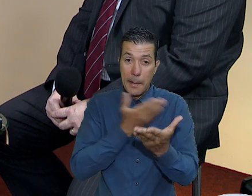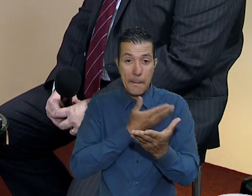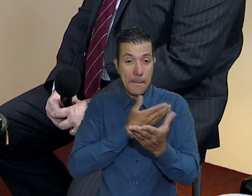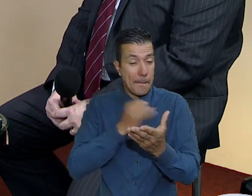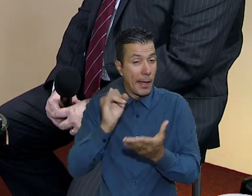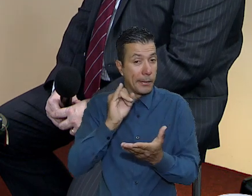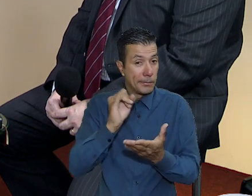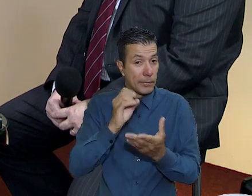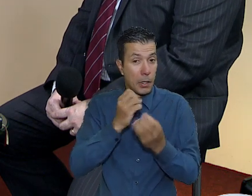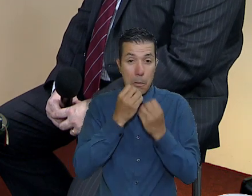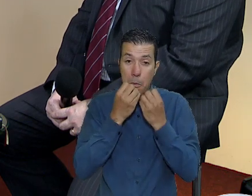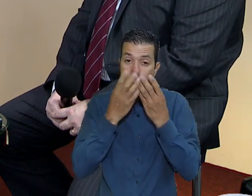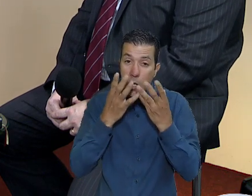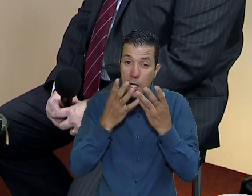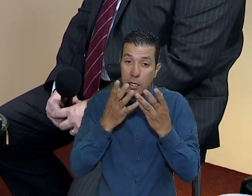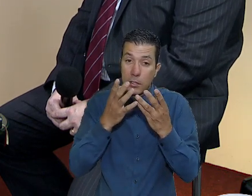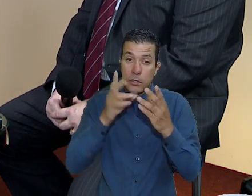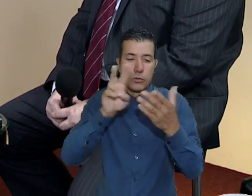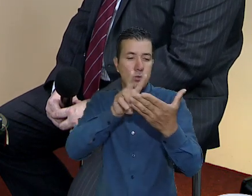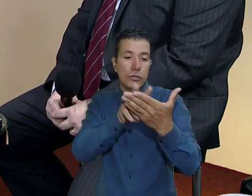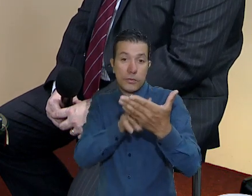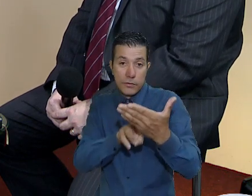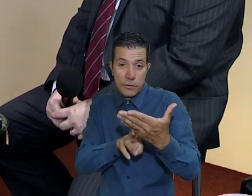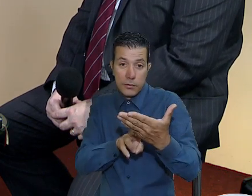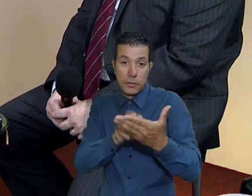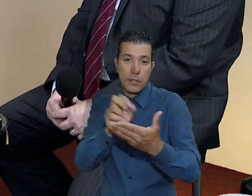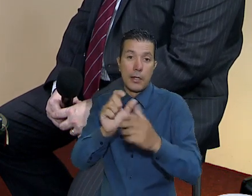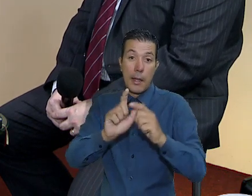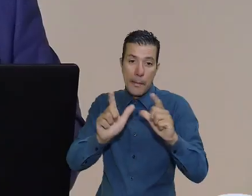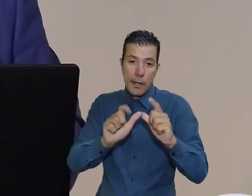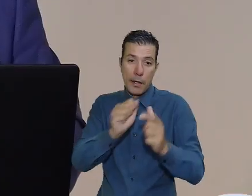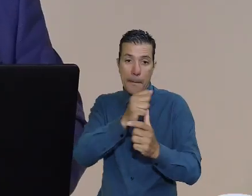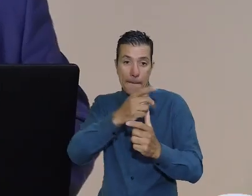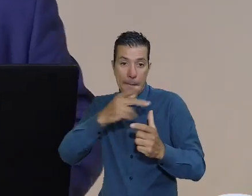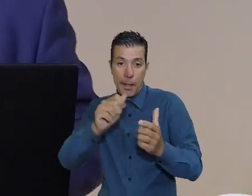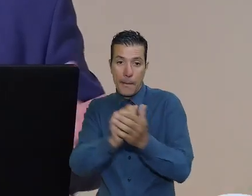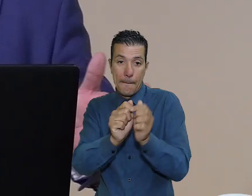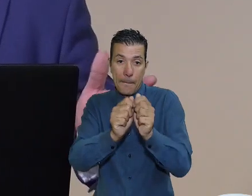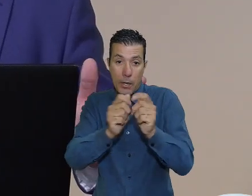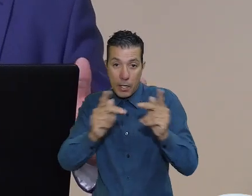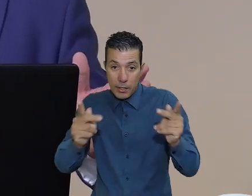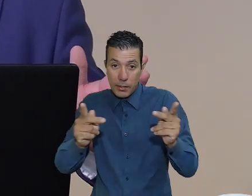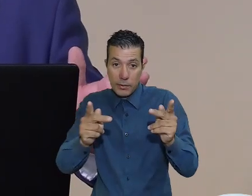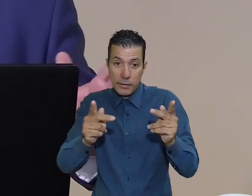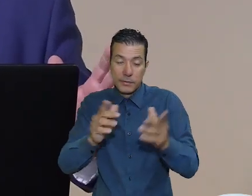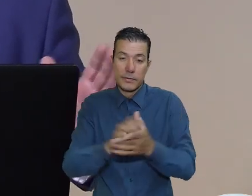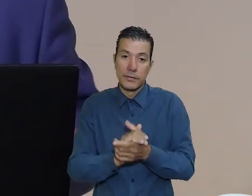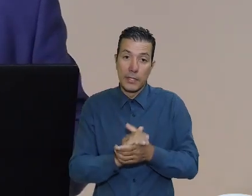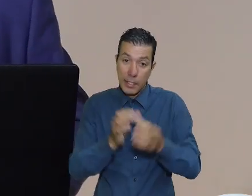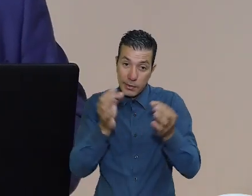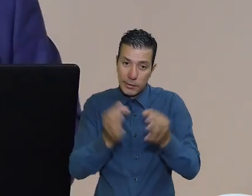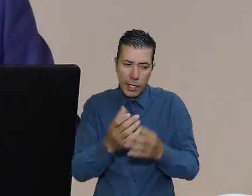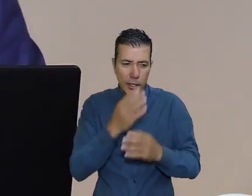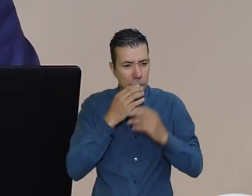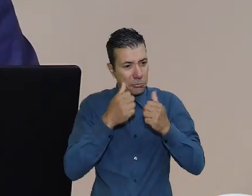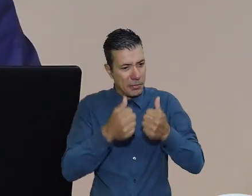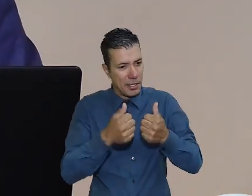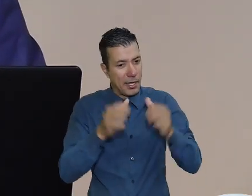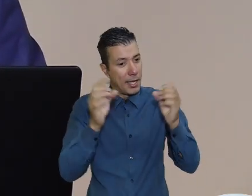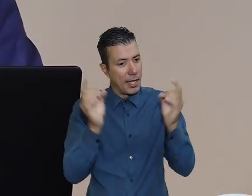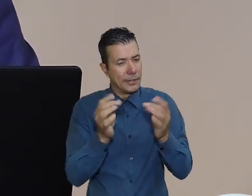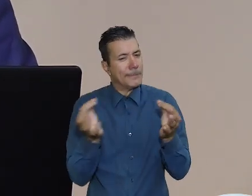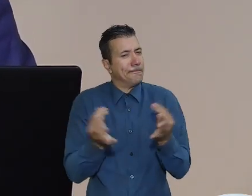Que bueno que estás nos escuchando aqui na programação de Lo Apocalipse. Eu falei de certinho, muito bueno, certinho? Muito ok, bueno. Beleza.